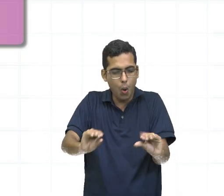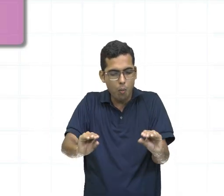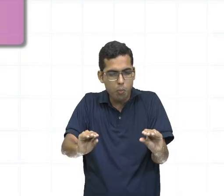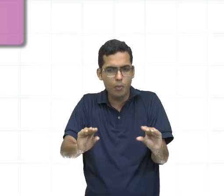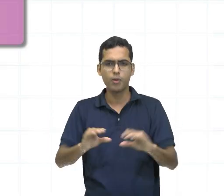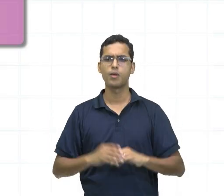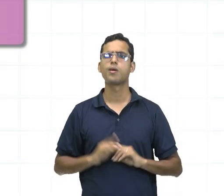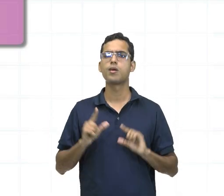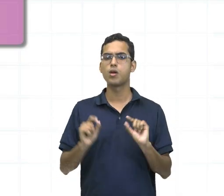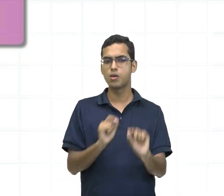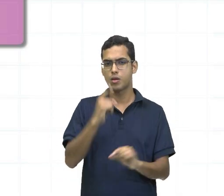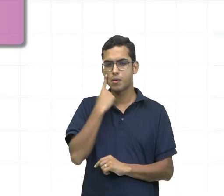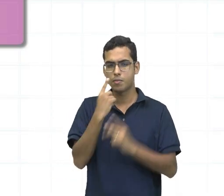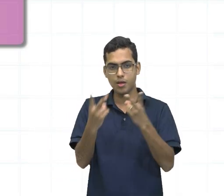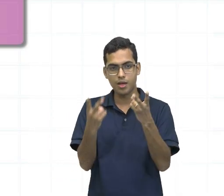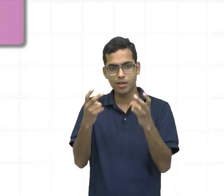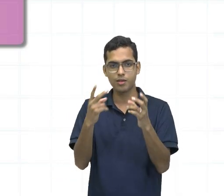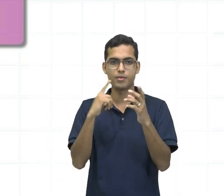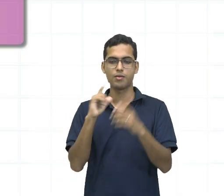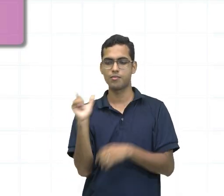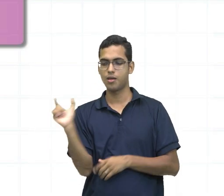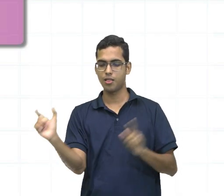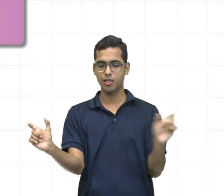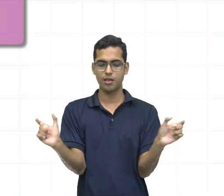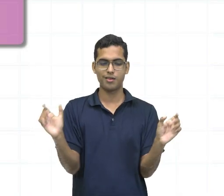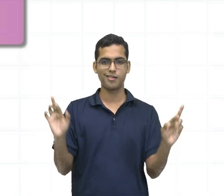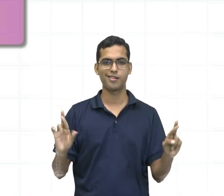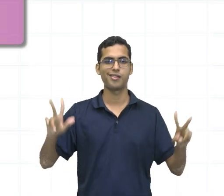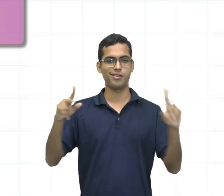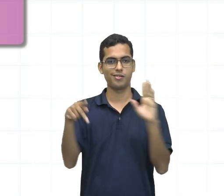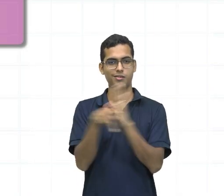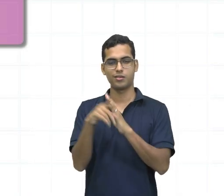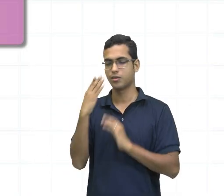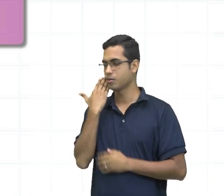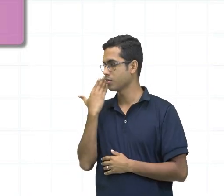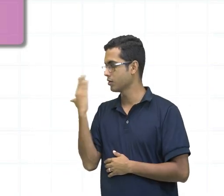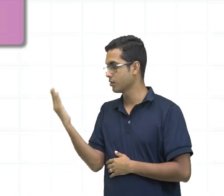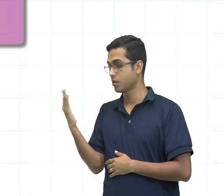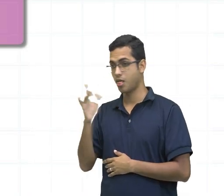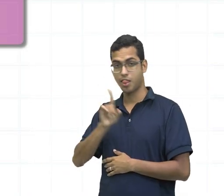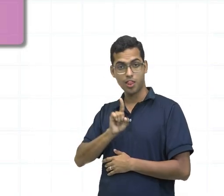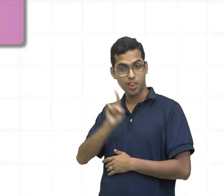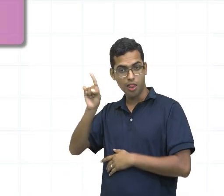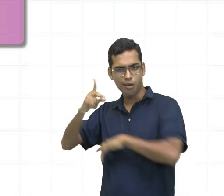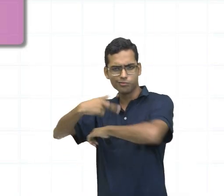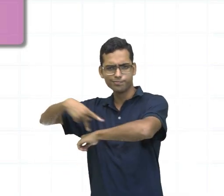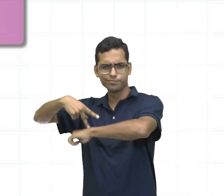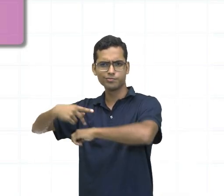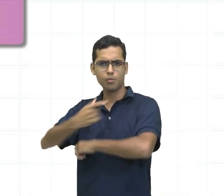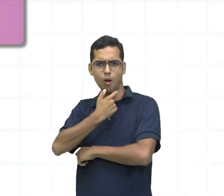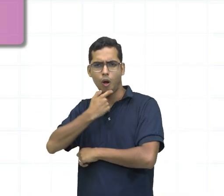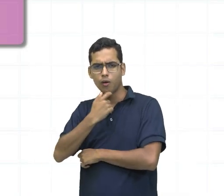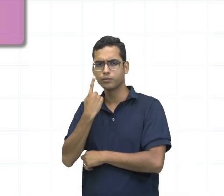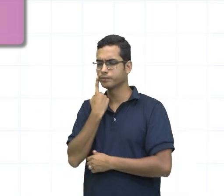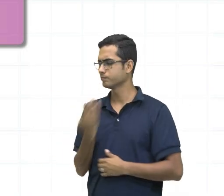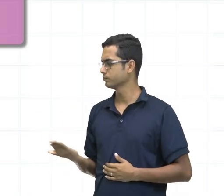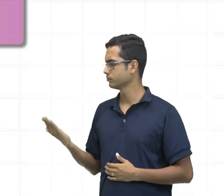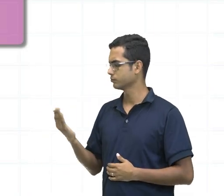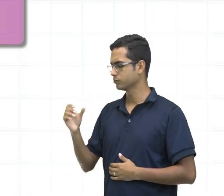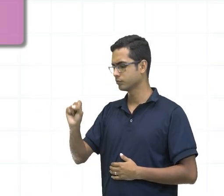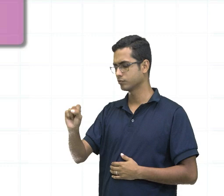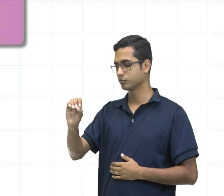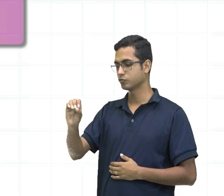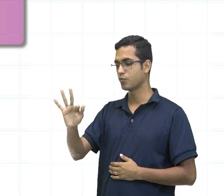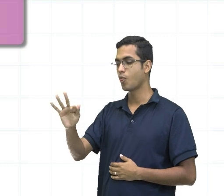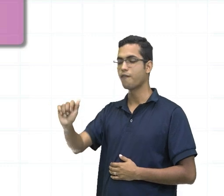para cada um desses países. Então, lá na Grã-Bretanha, essa palavra, esse objeto vai